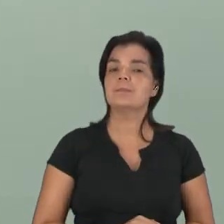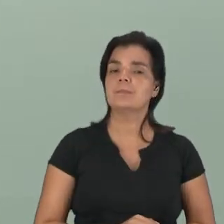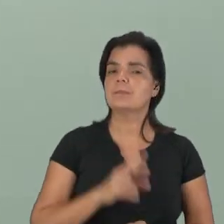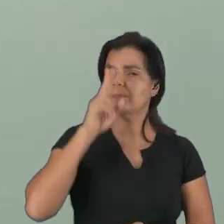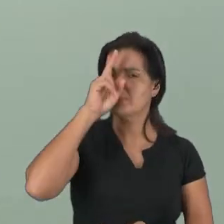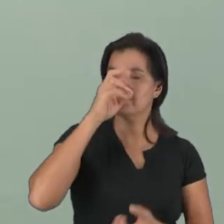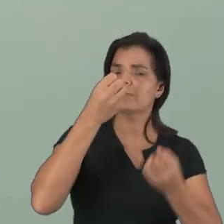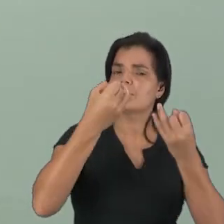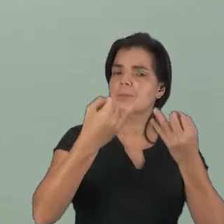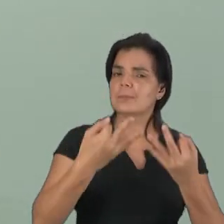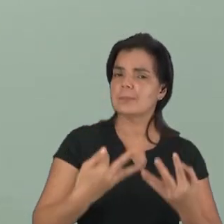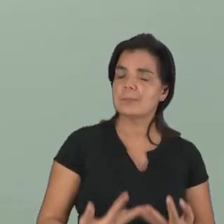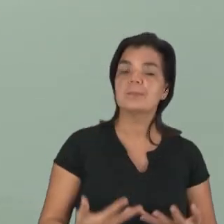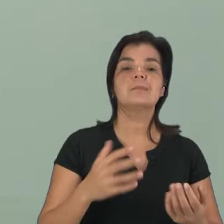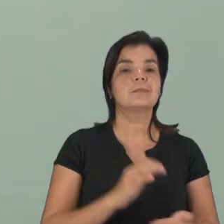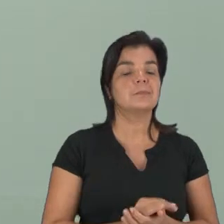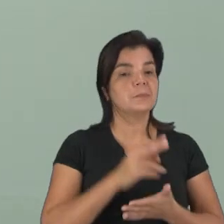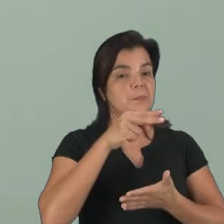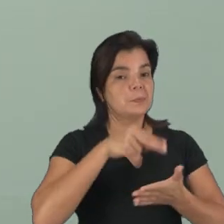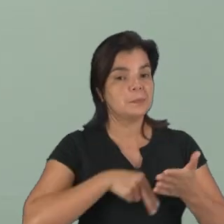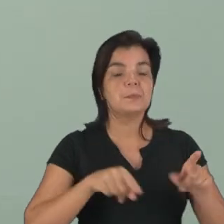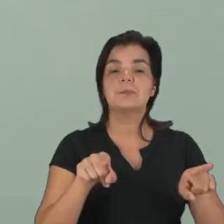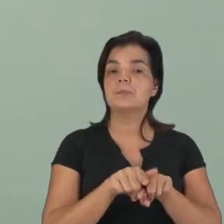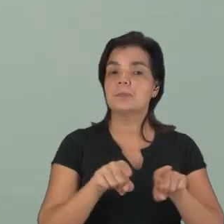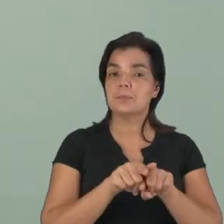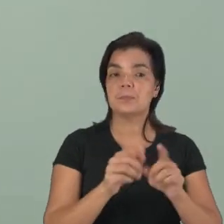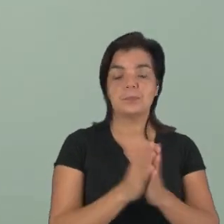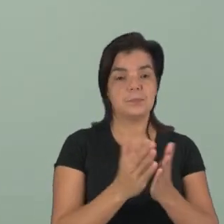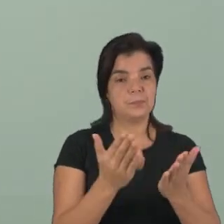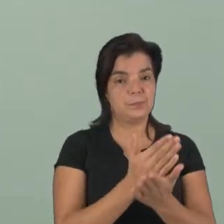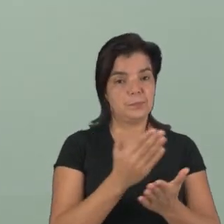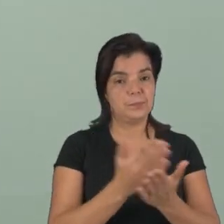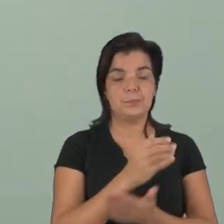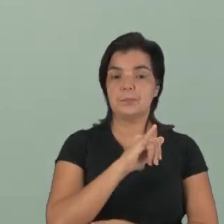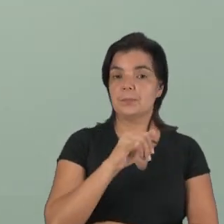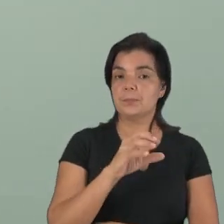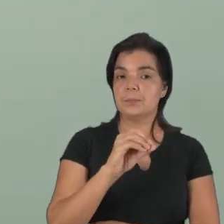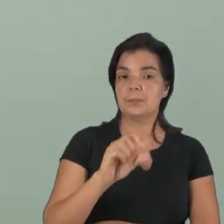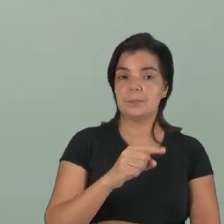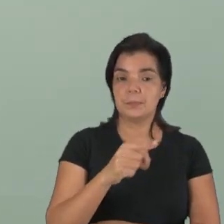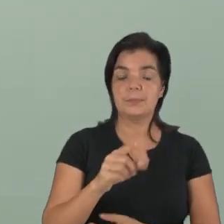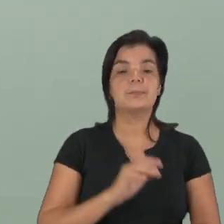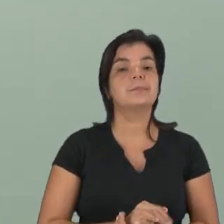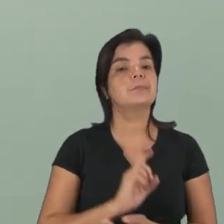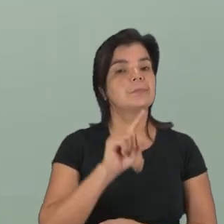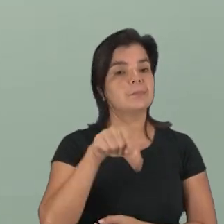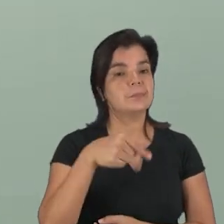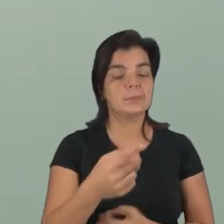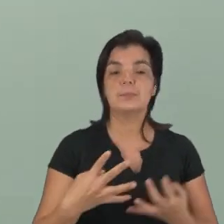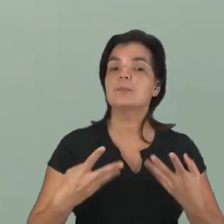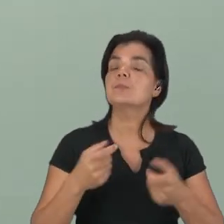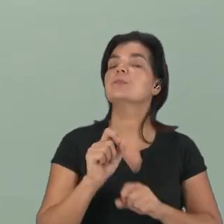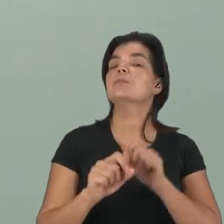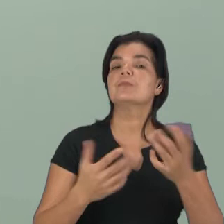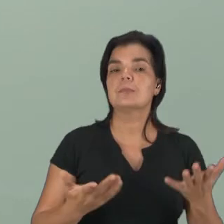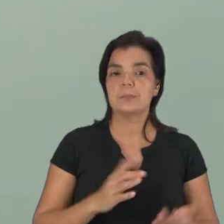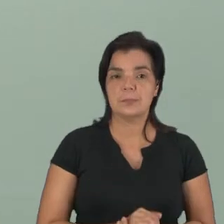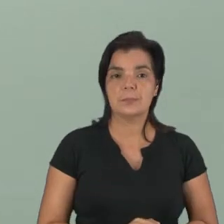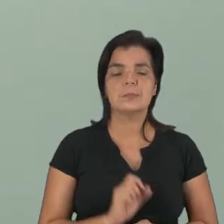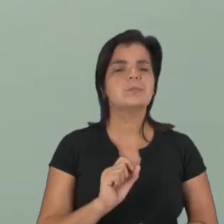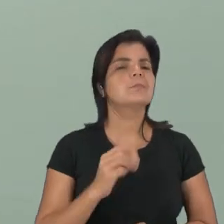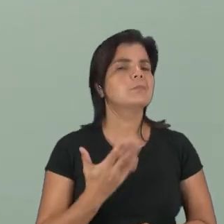avô contou várias histórias lendo também uma história de um livro para Ah João e depois de tudo isso